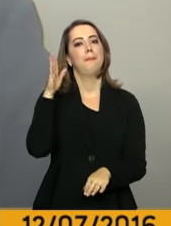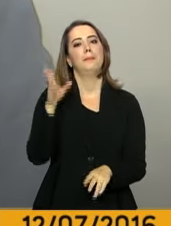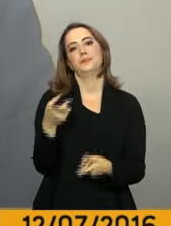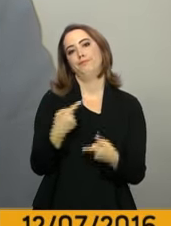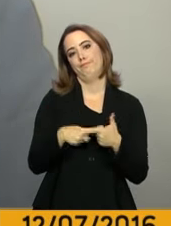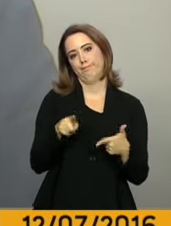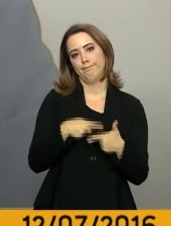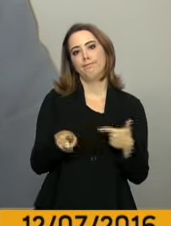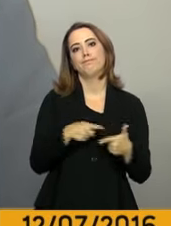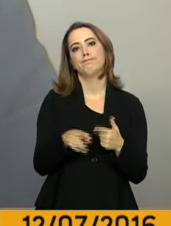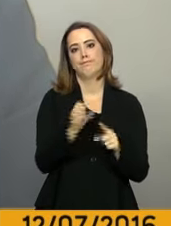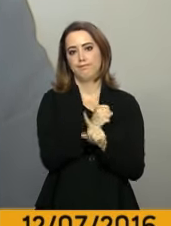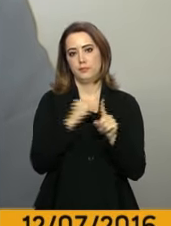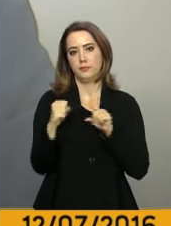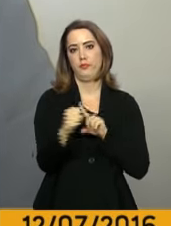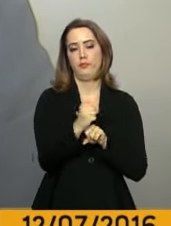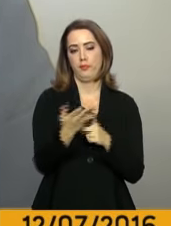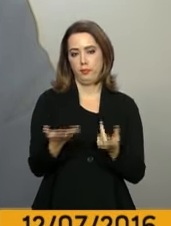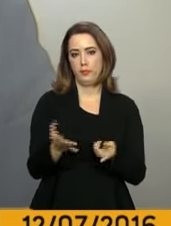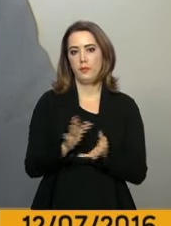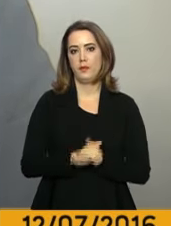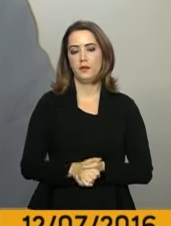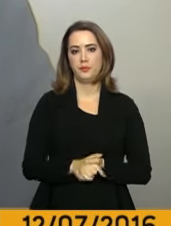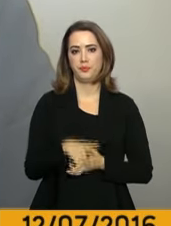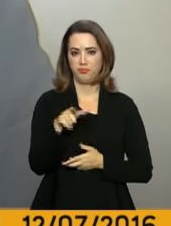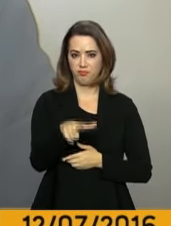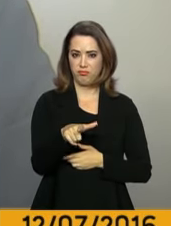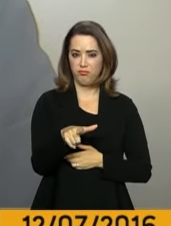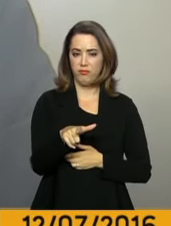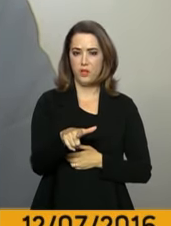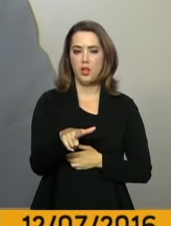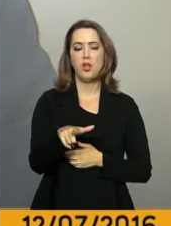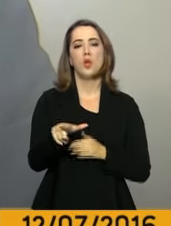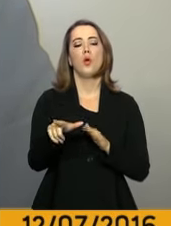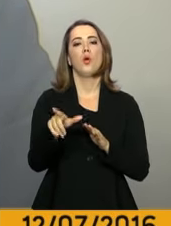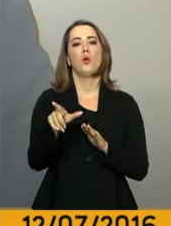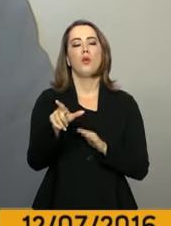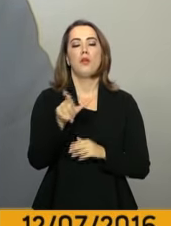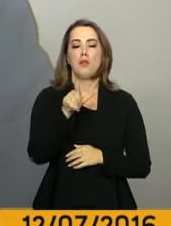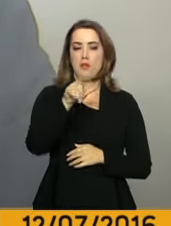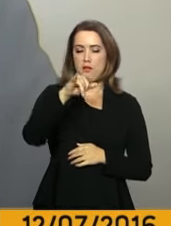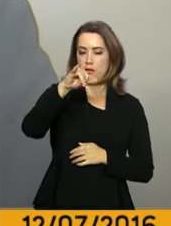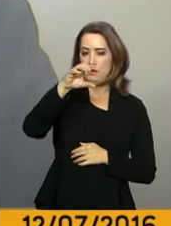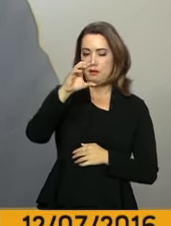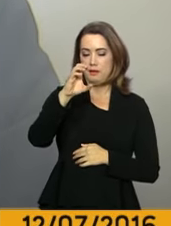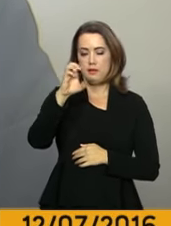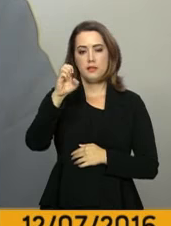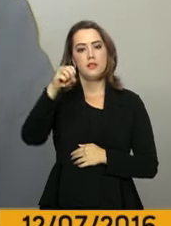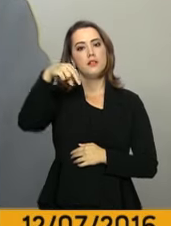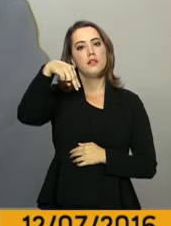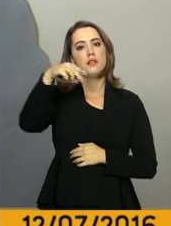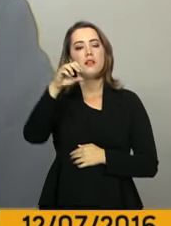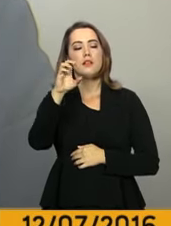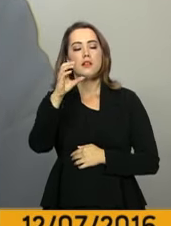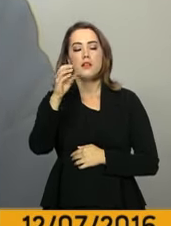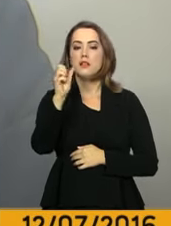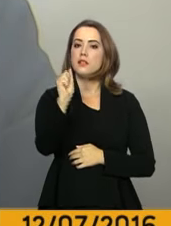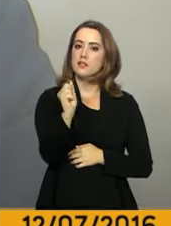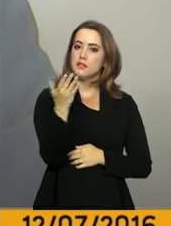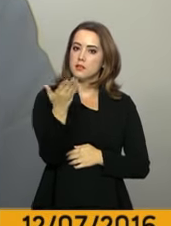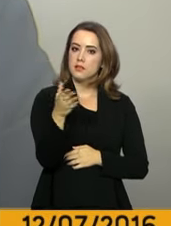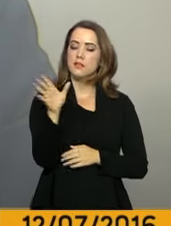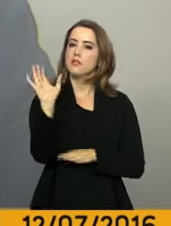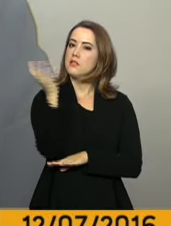a instabilidade social o licenciamento ambiental por exemplo que eu sei que é um velho um velho problema não